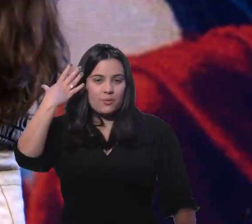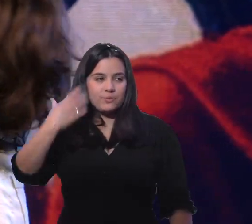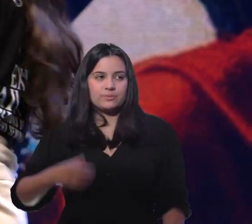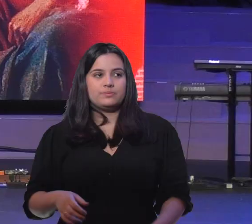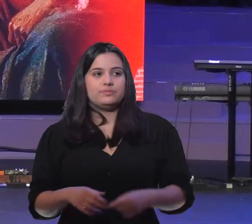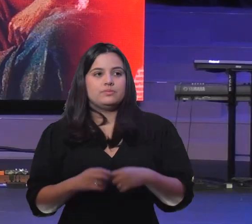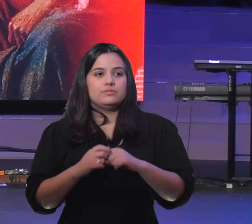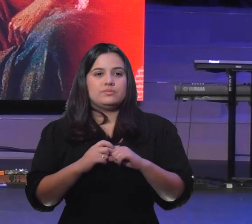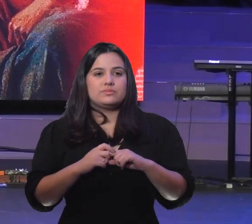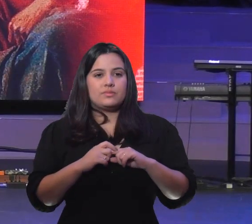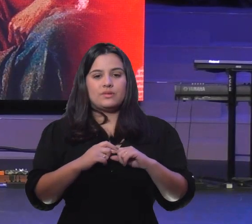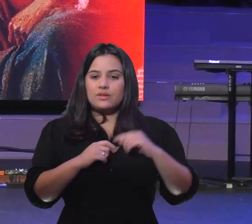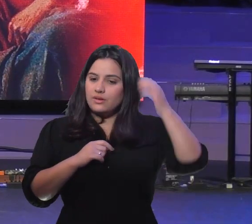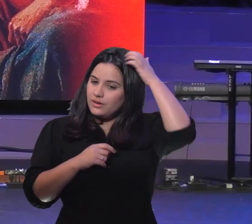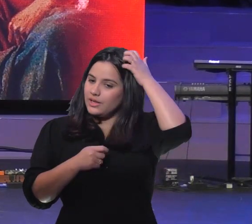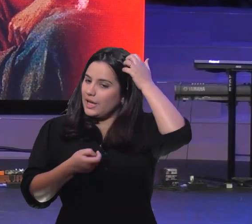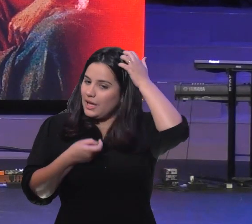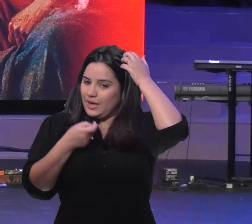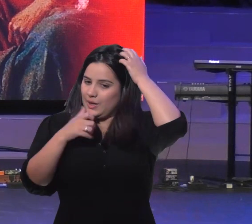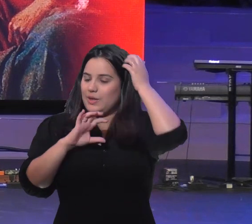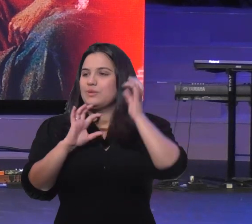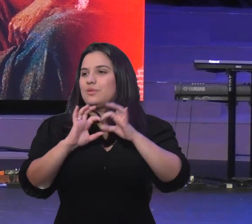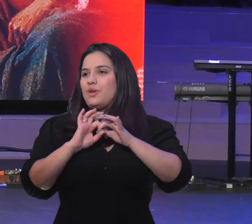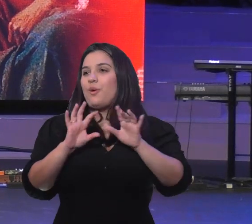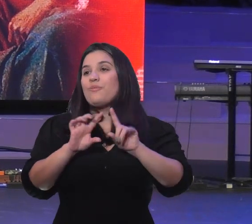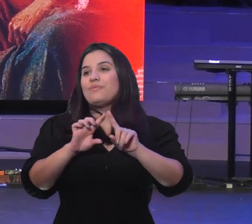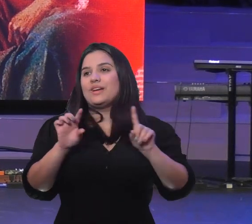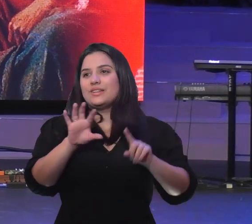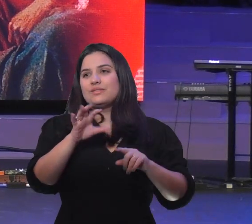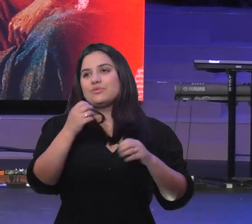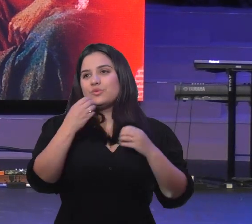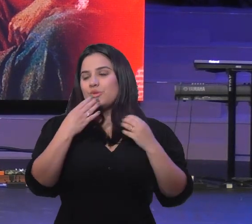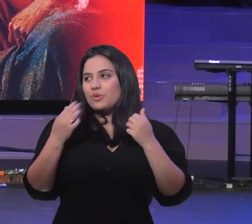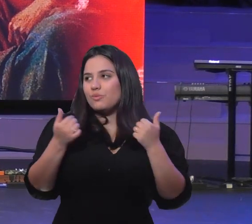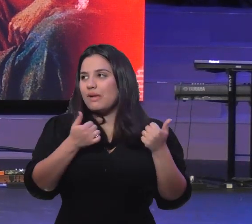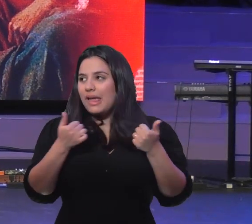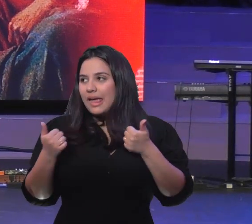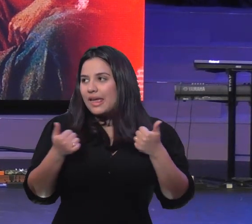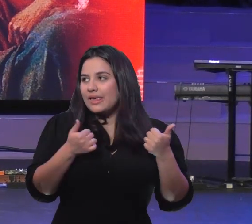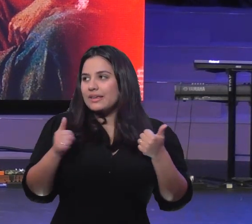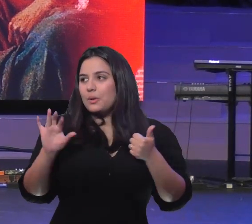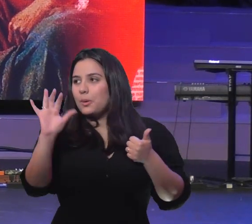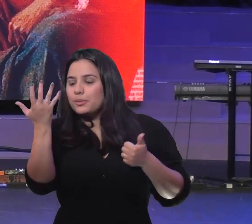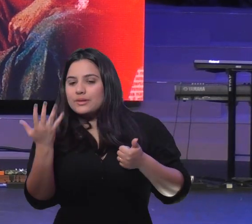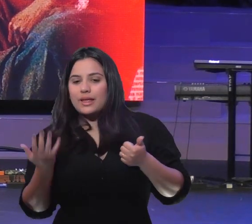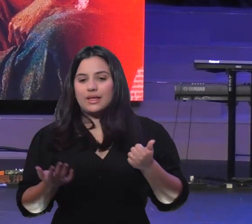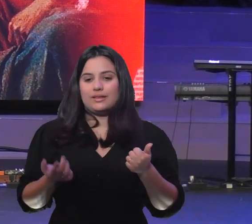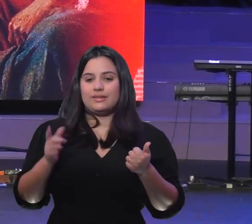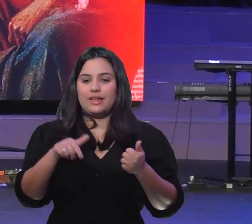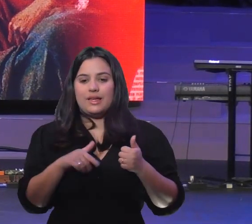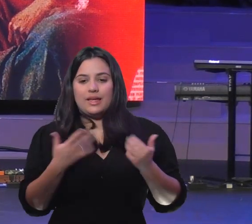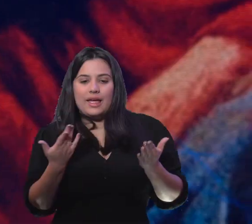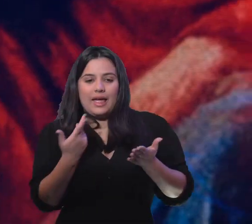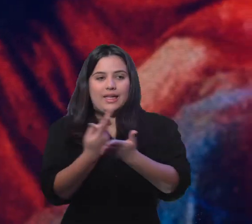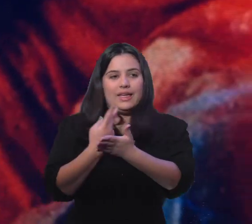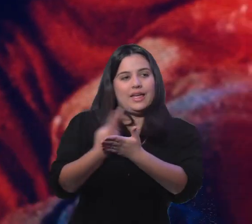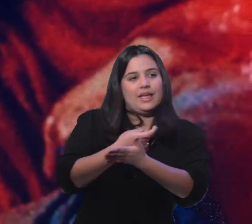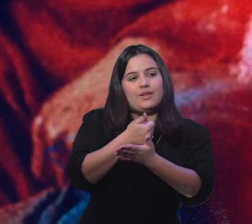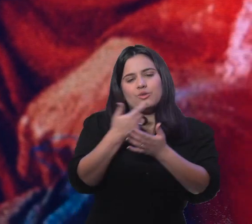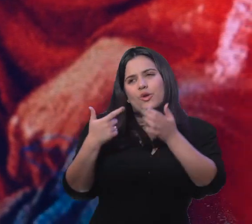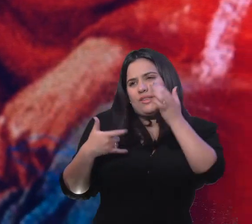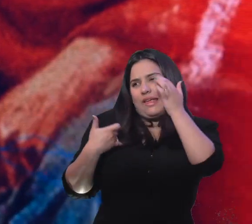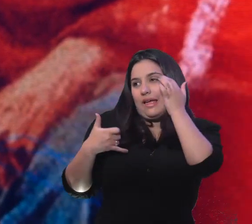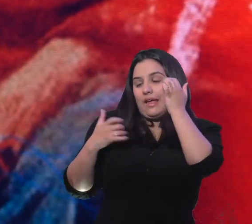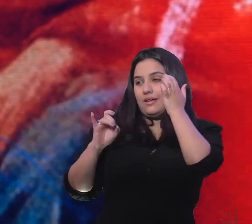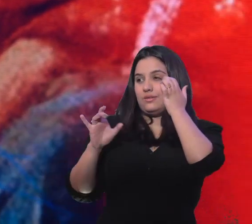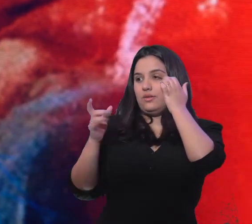E ela quase não deixou eu contar essa história aqui hoje. Mas, assim, tá tudo bem, tá bom? Acontece, né? A gente comete erros na vida. 12 aninhos, né? Enfim,